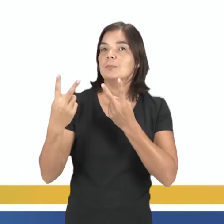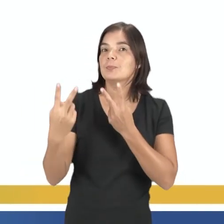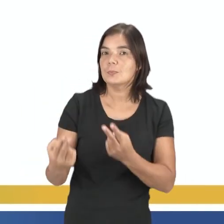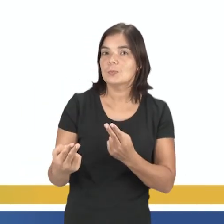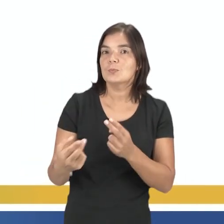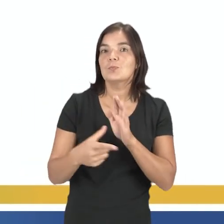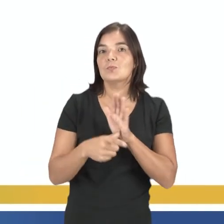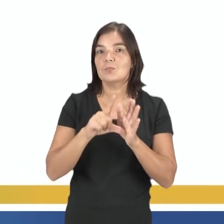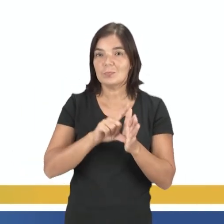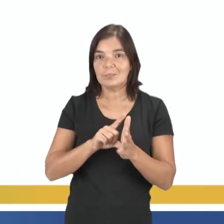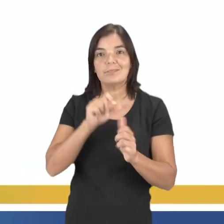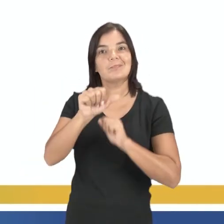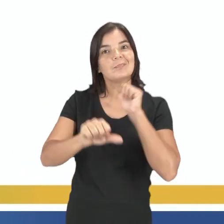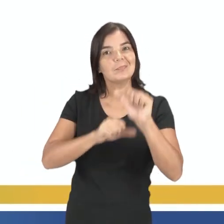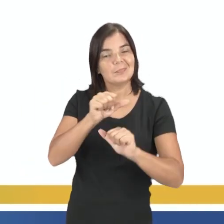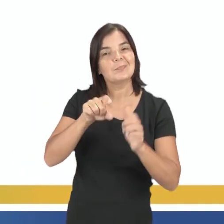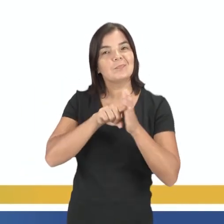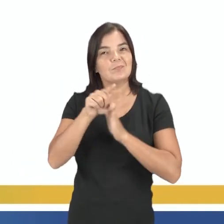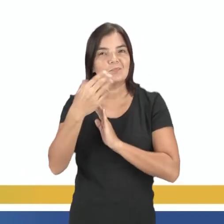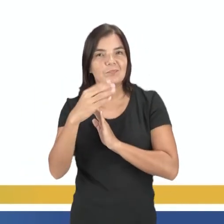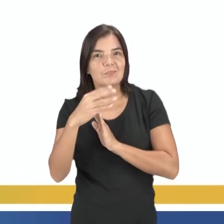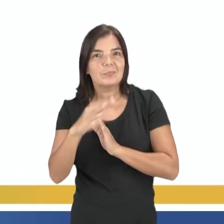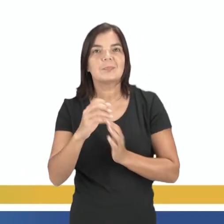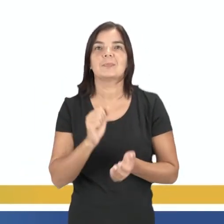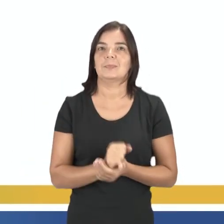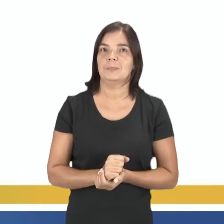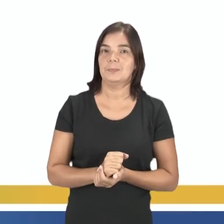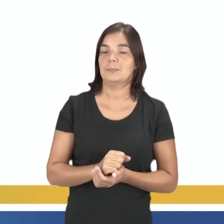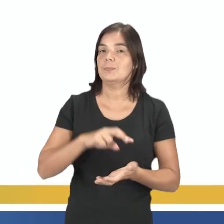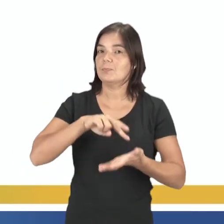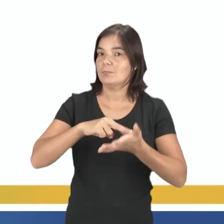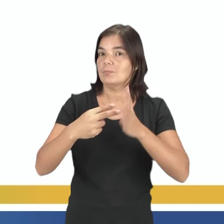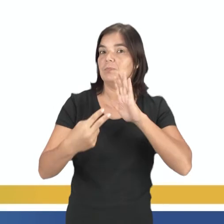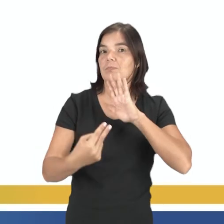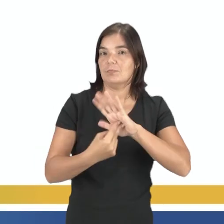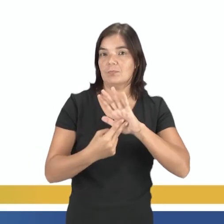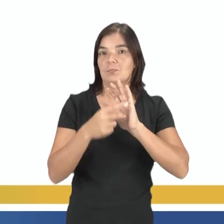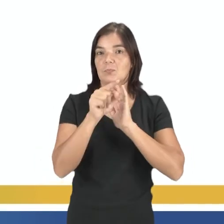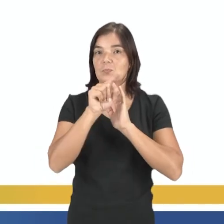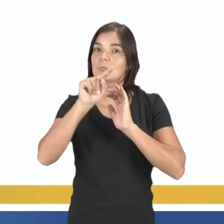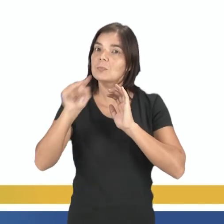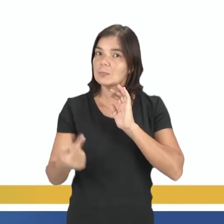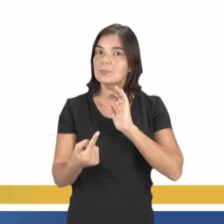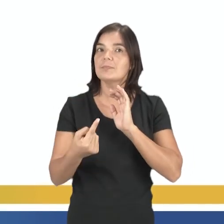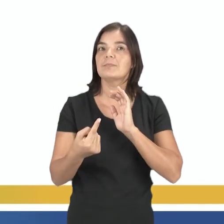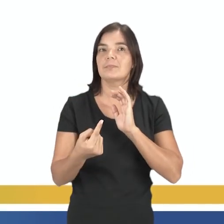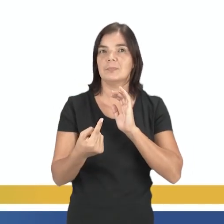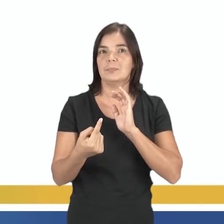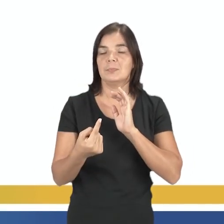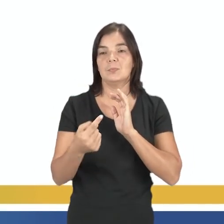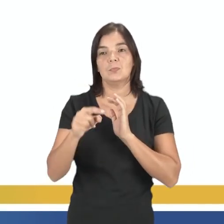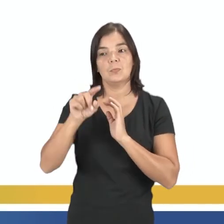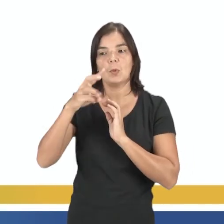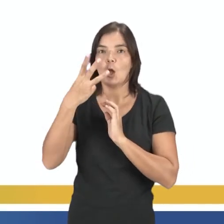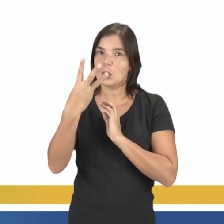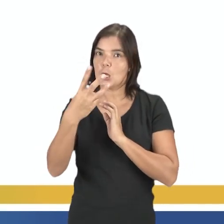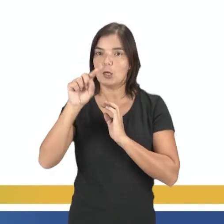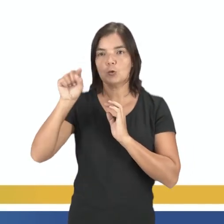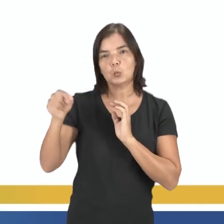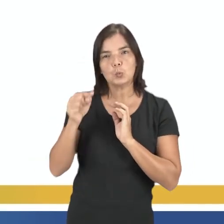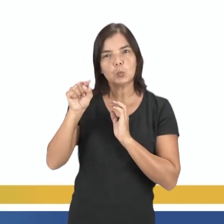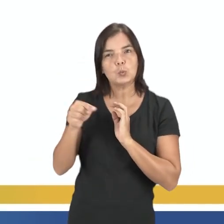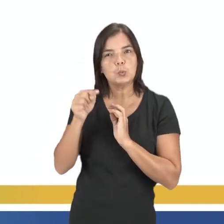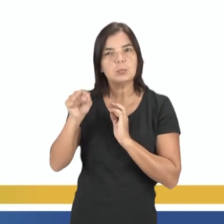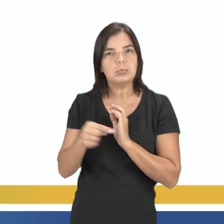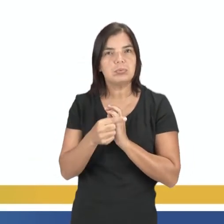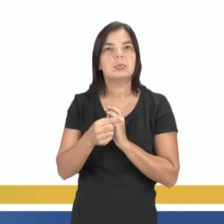da questão anterior, você transforma para a notação científica. Ou seja, você move a vírgula, aqui 3 casas, mais